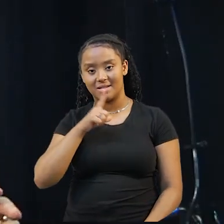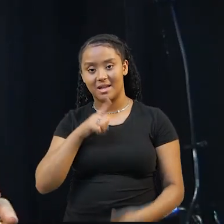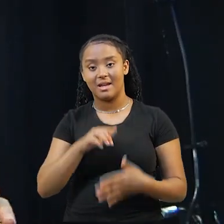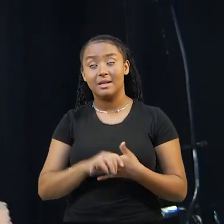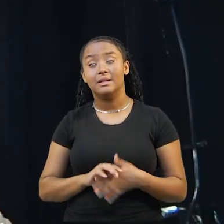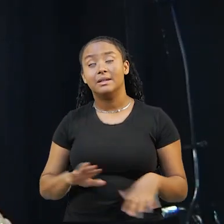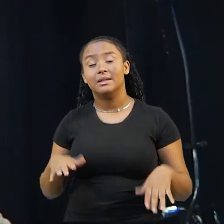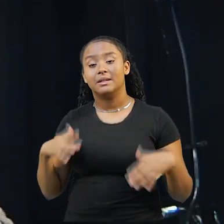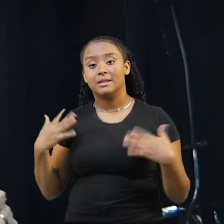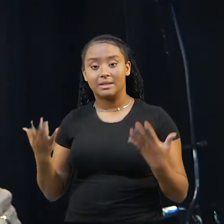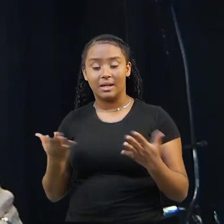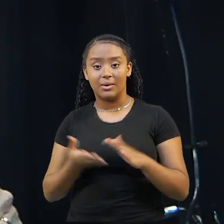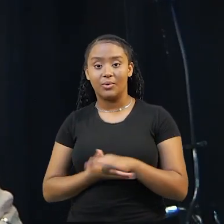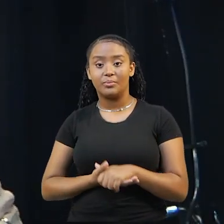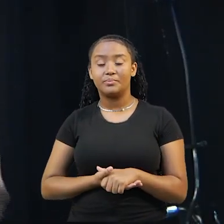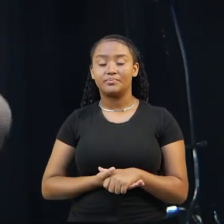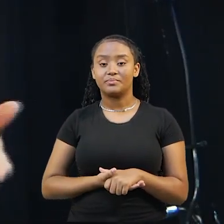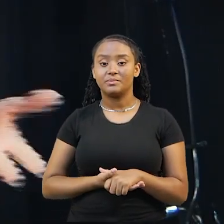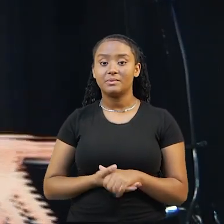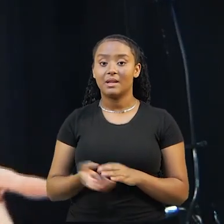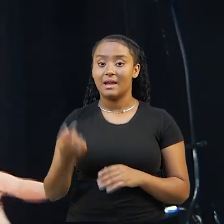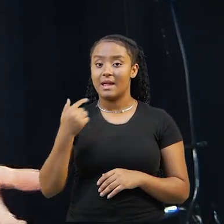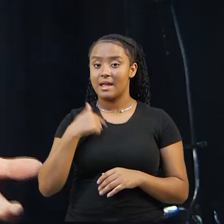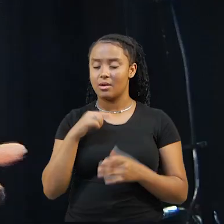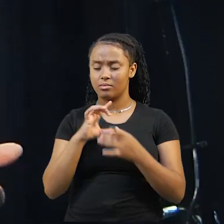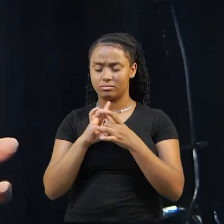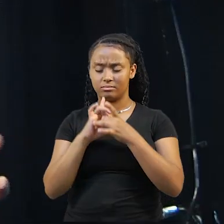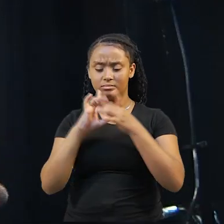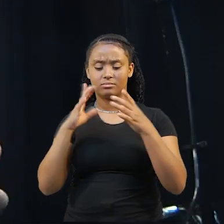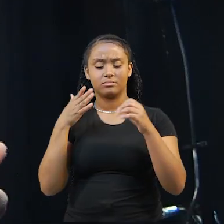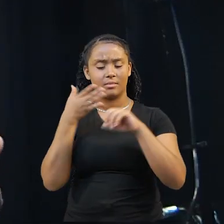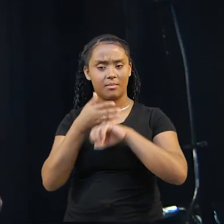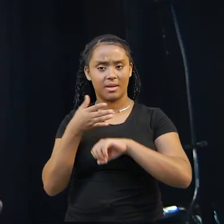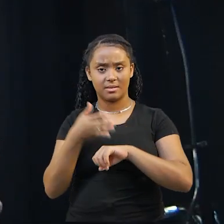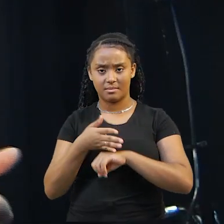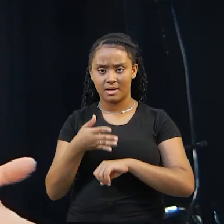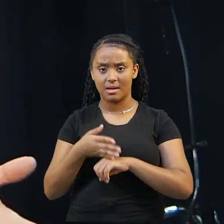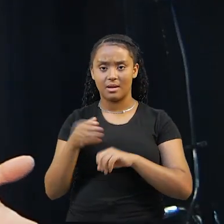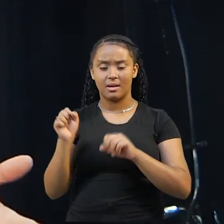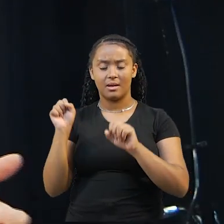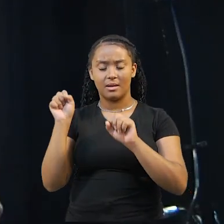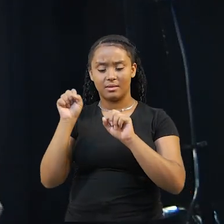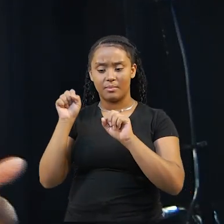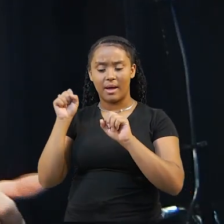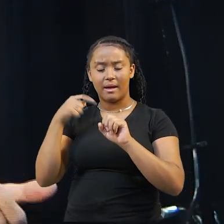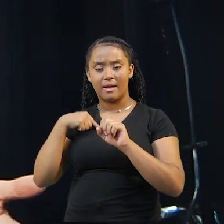tem. Então, assim, eu ter me colocado à disposição